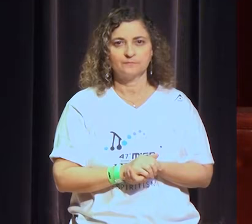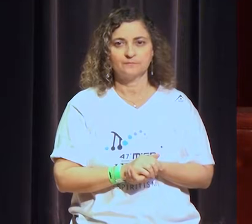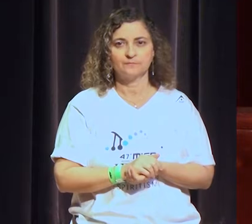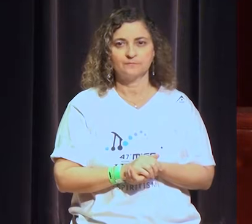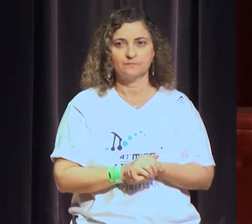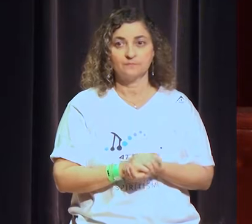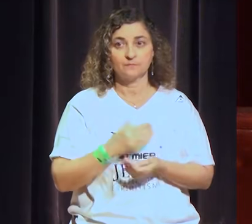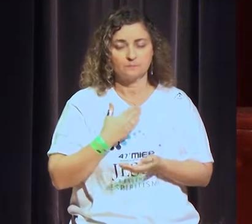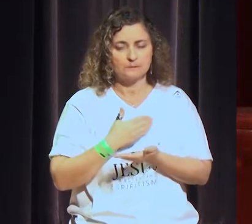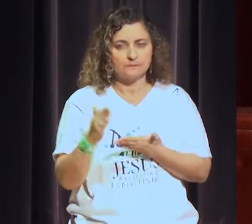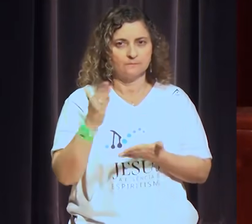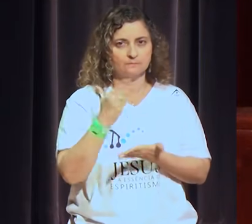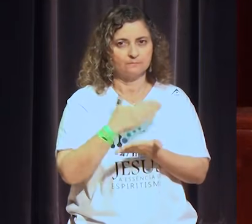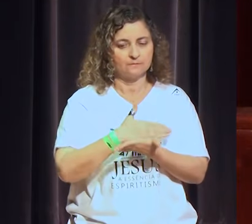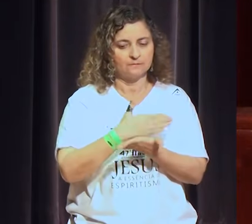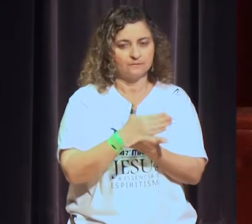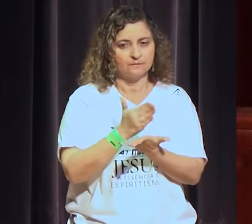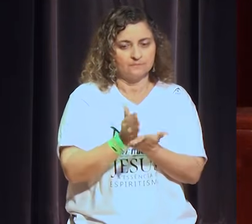Começa a dividir.